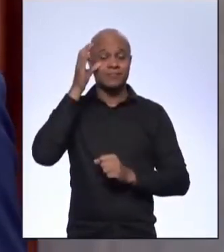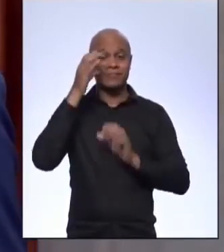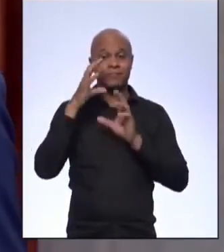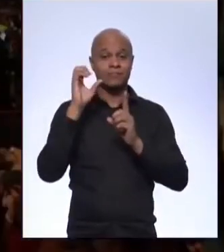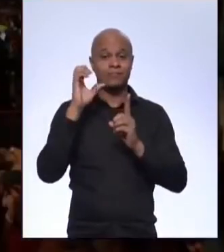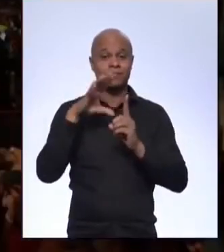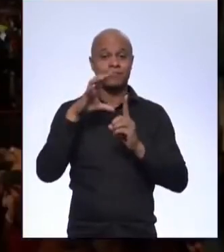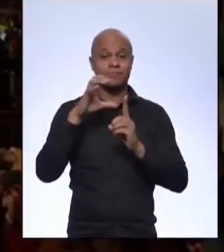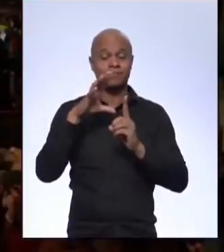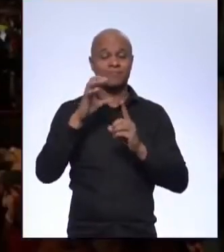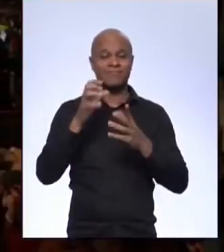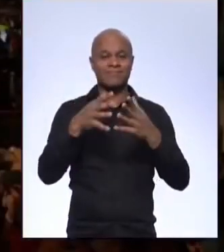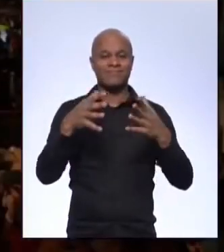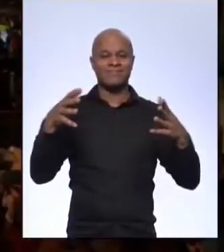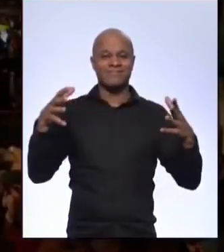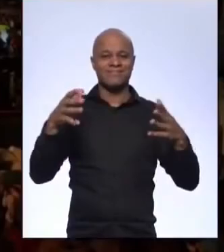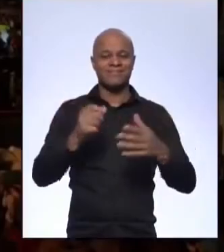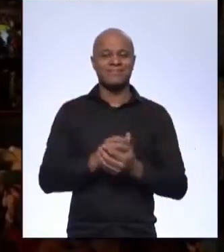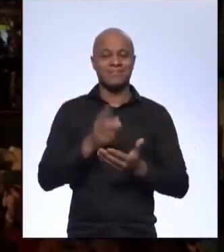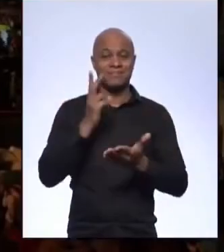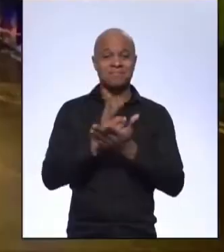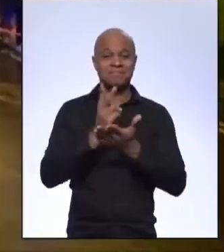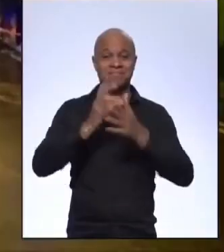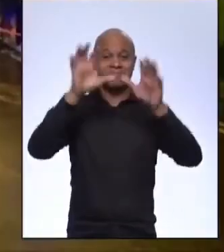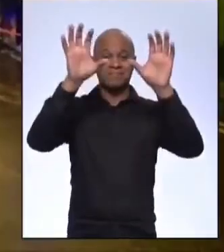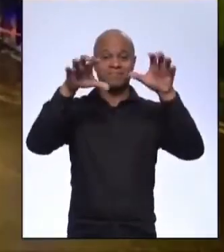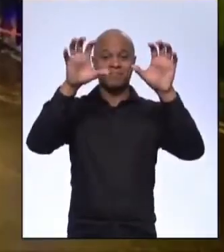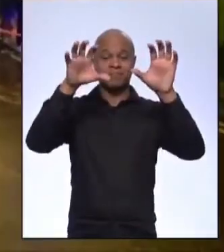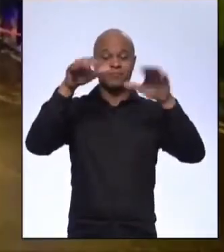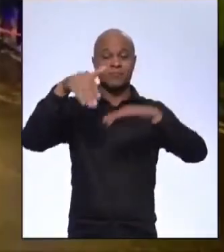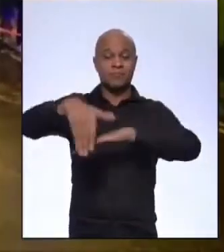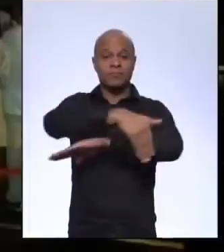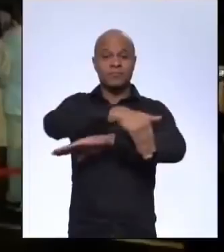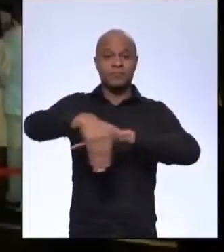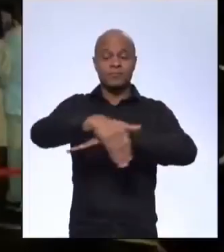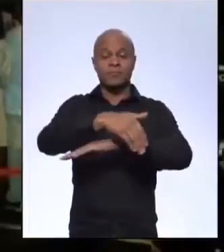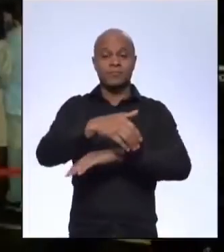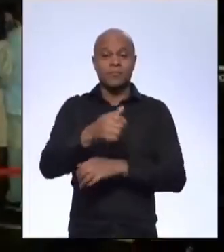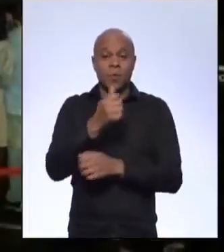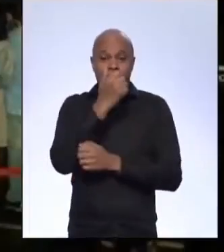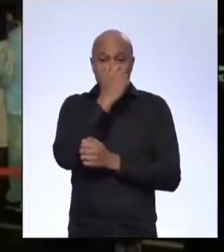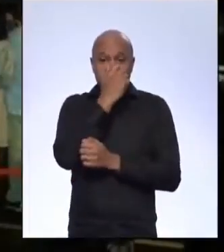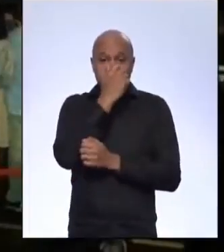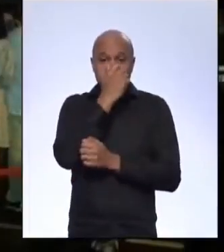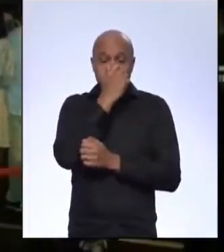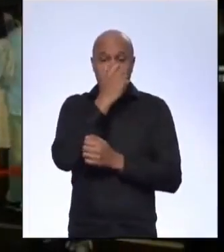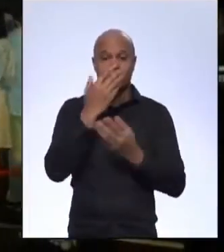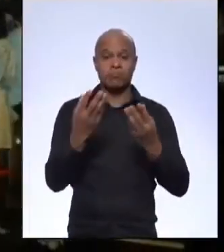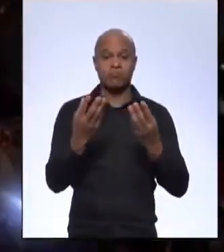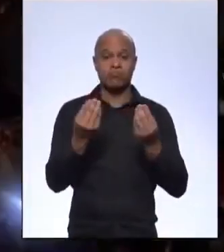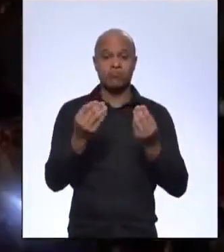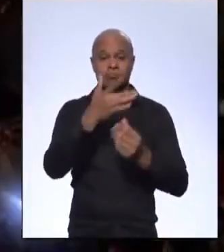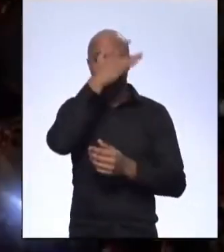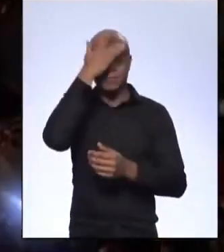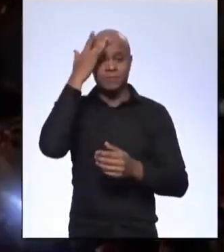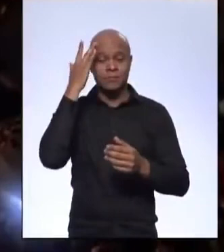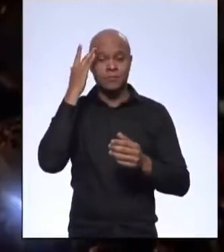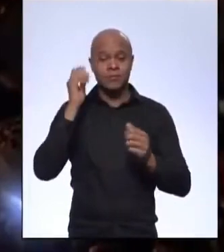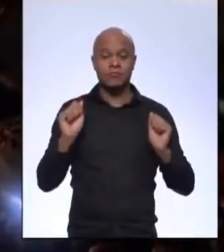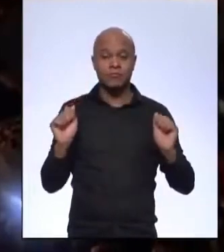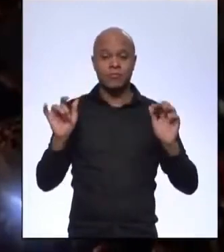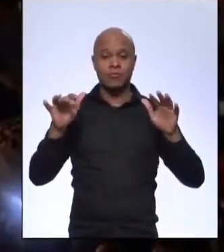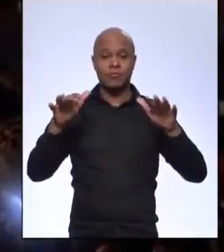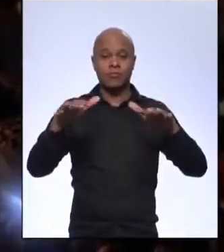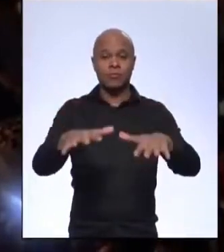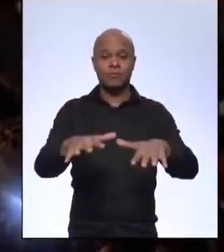região. Mesmo debaixo de chuva, as ruas de Hong Kong voltaram a ser palco de manifestações que reuniram